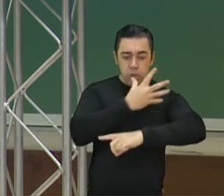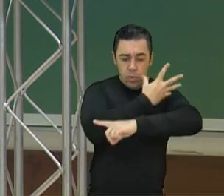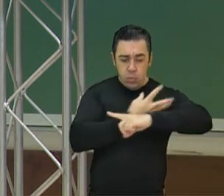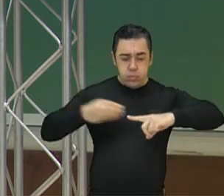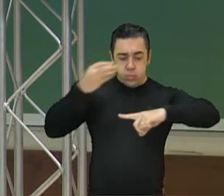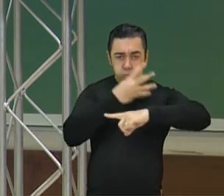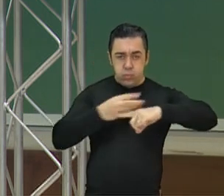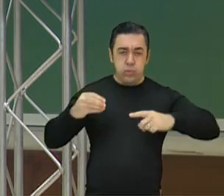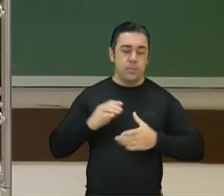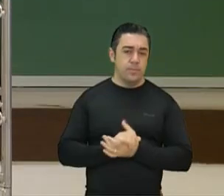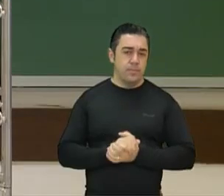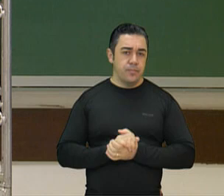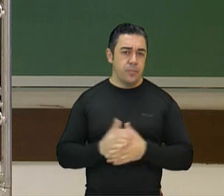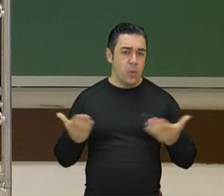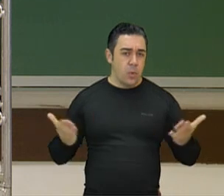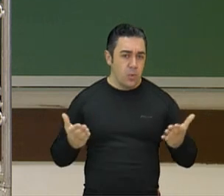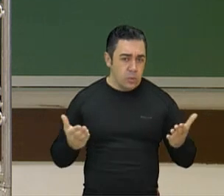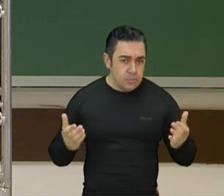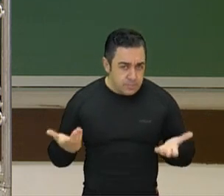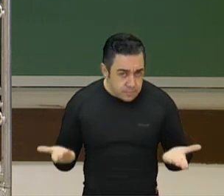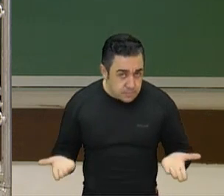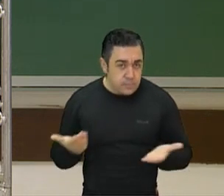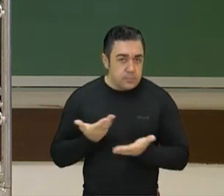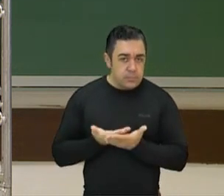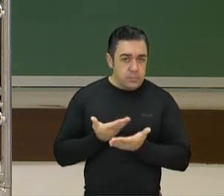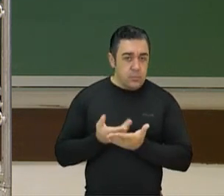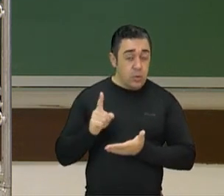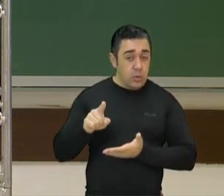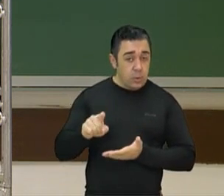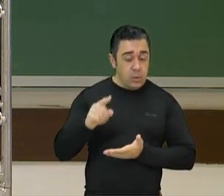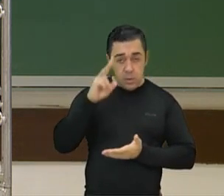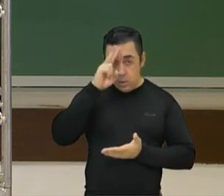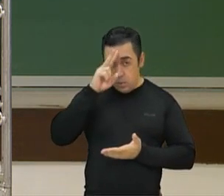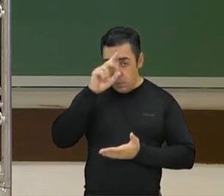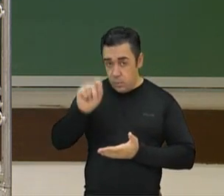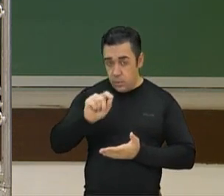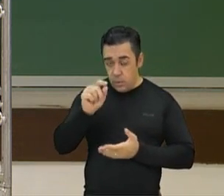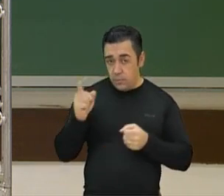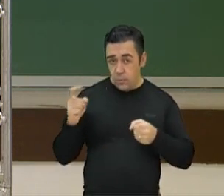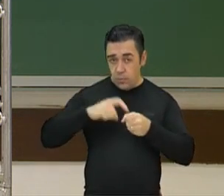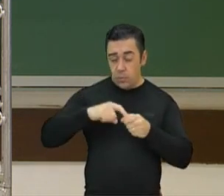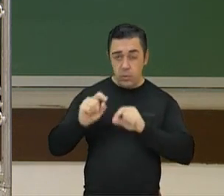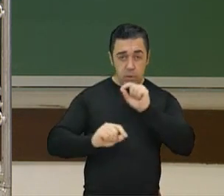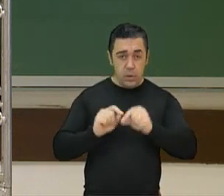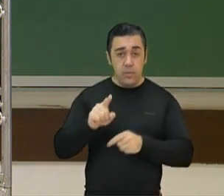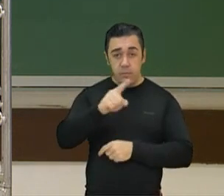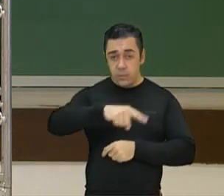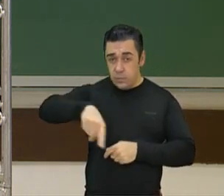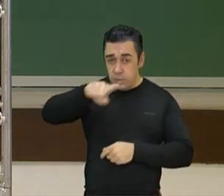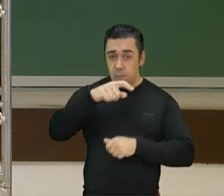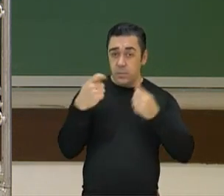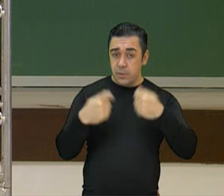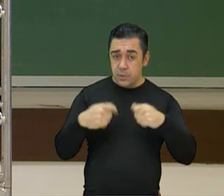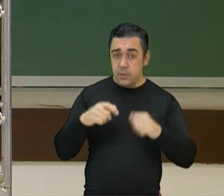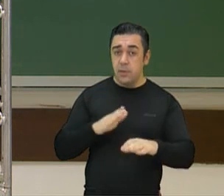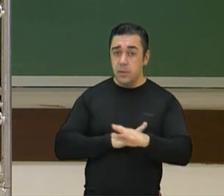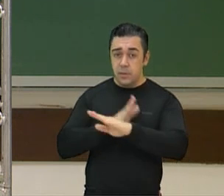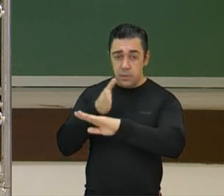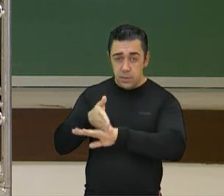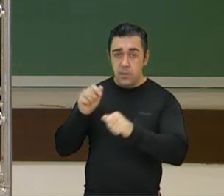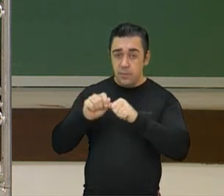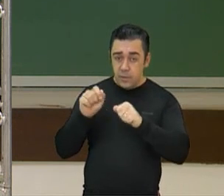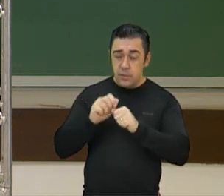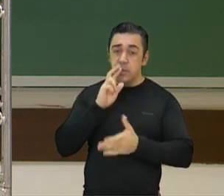condutor. Feito isso, pessoal, só lembrando aqui, voltando aqui, a necessidade de você ir lá e fazer